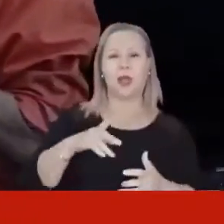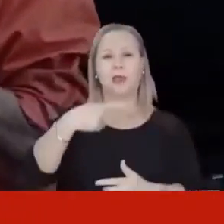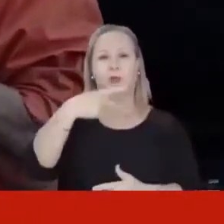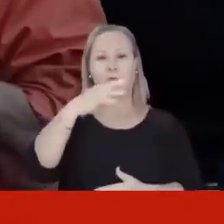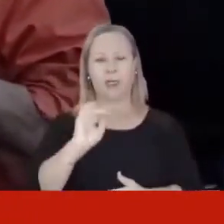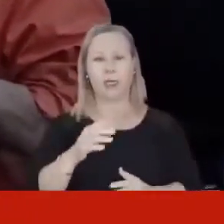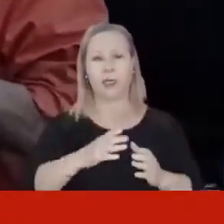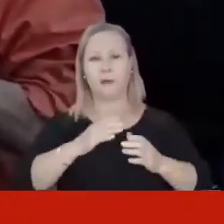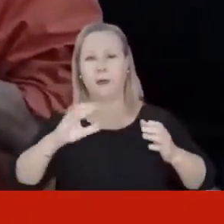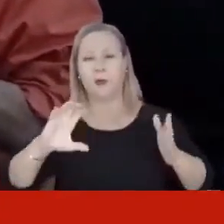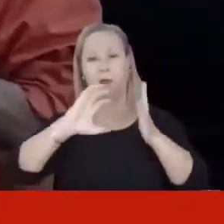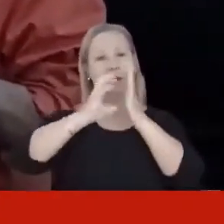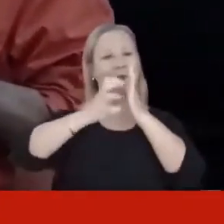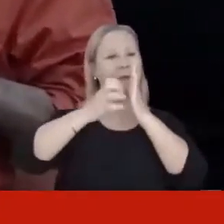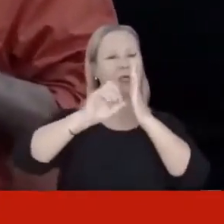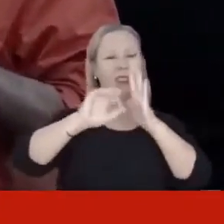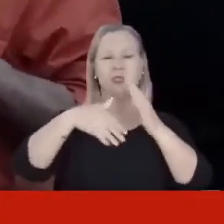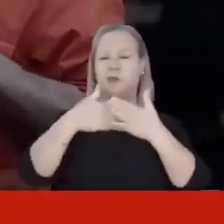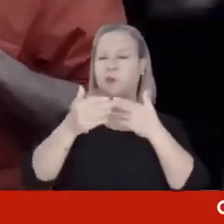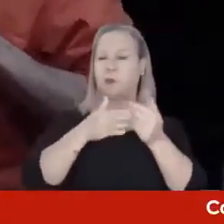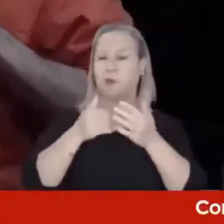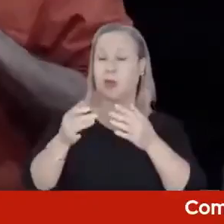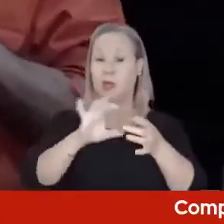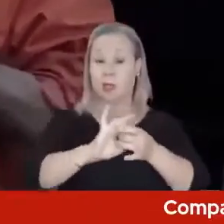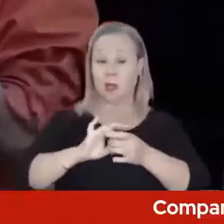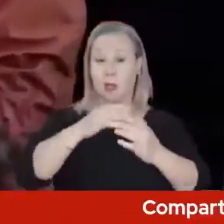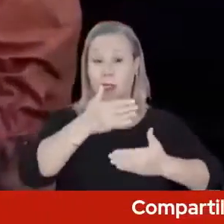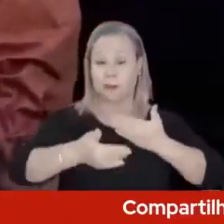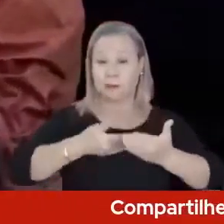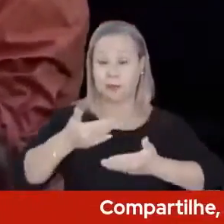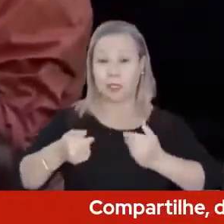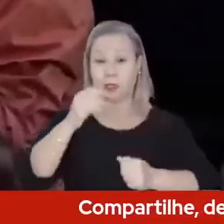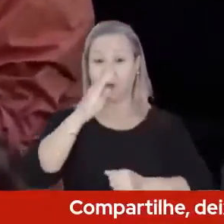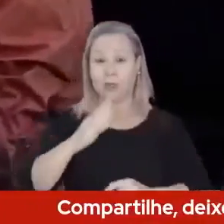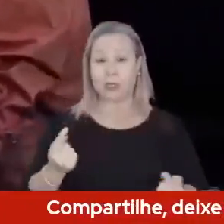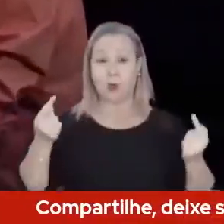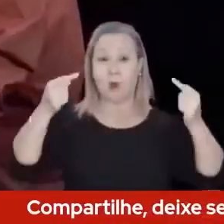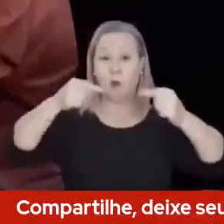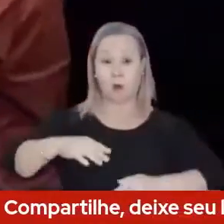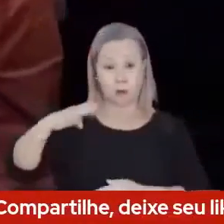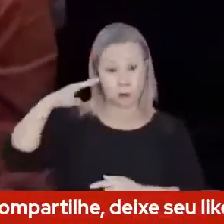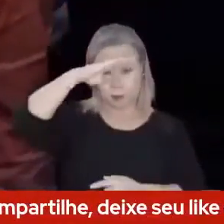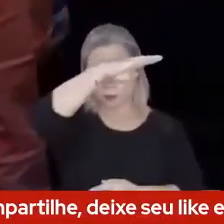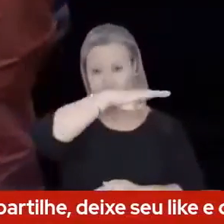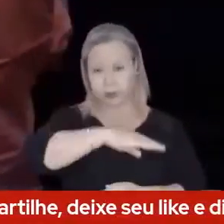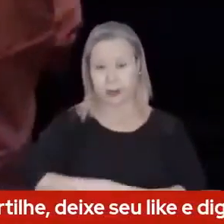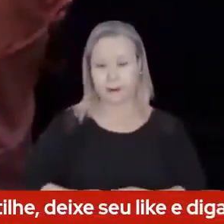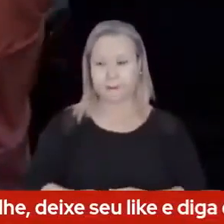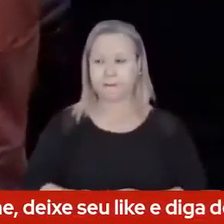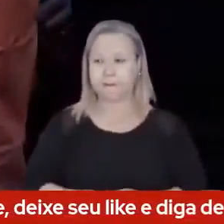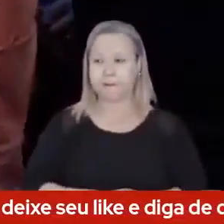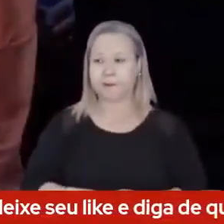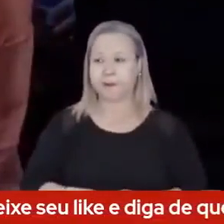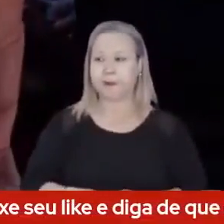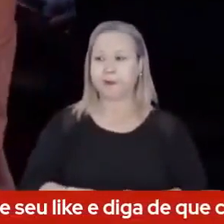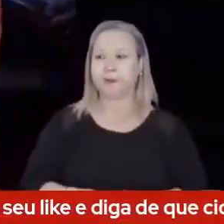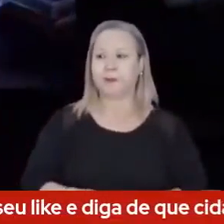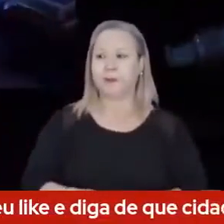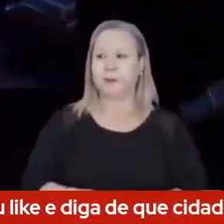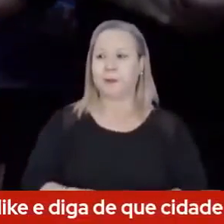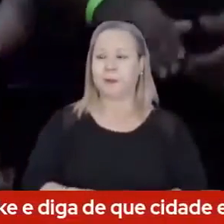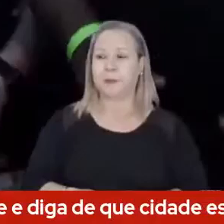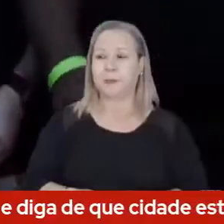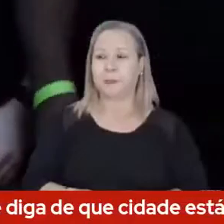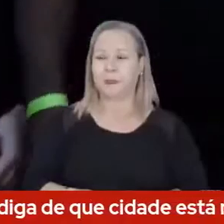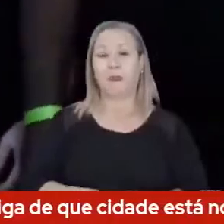partidos. Ser uma aliança do Brasil contra o Bolsonaro. Então, quero falar